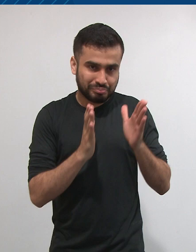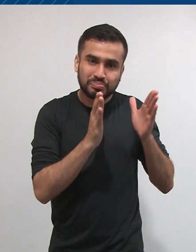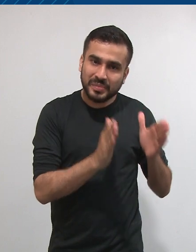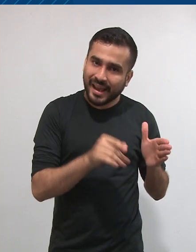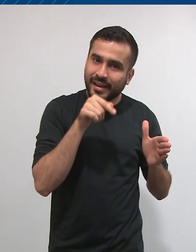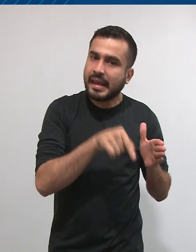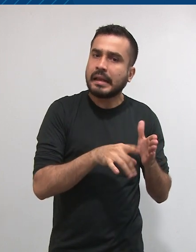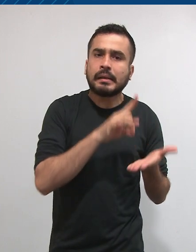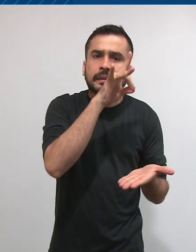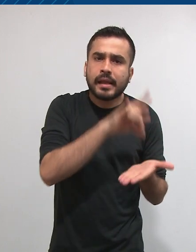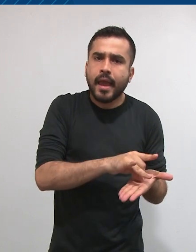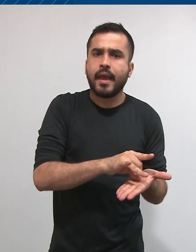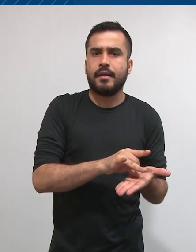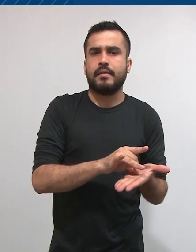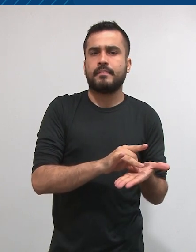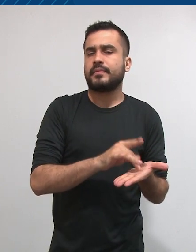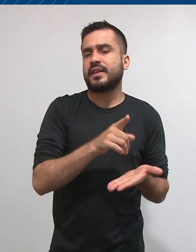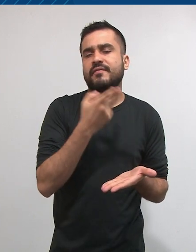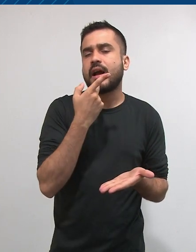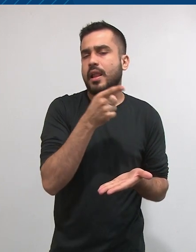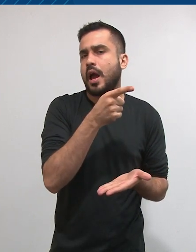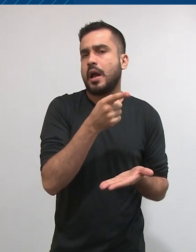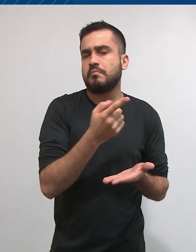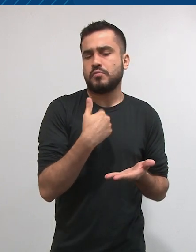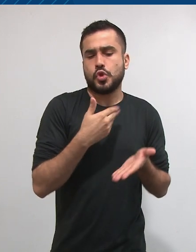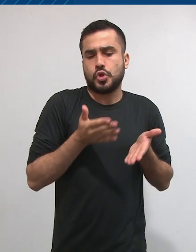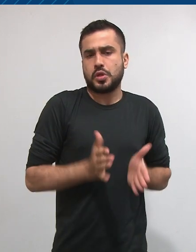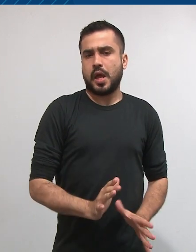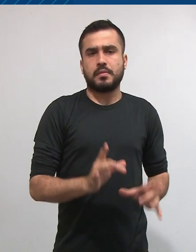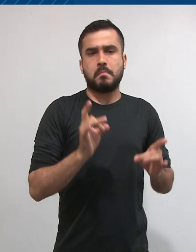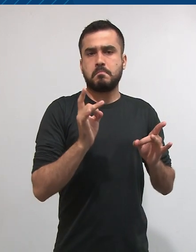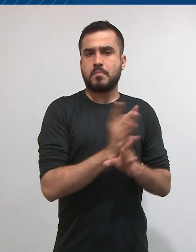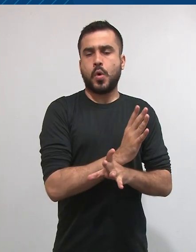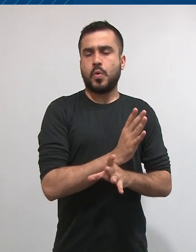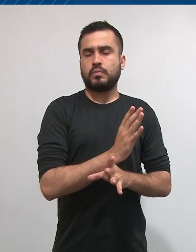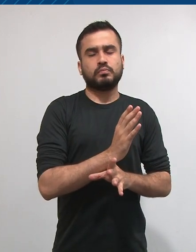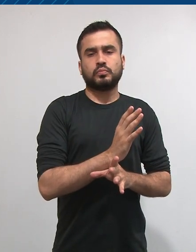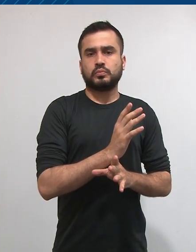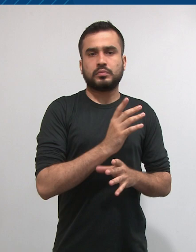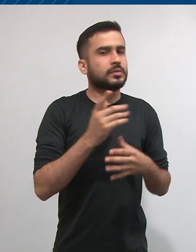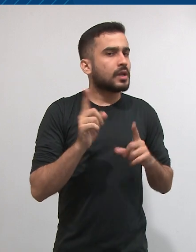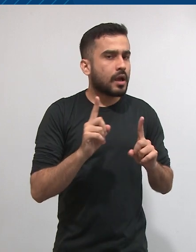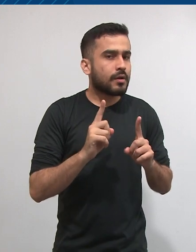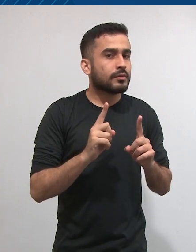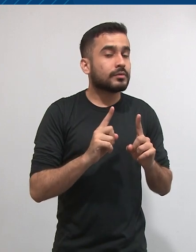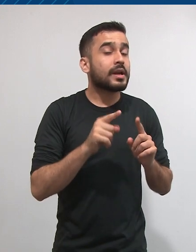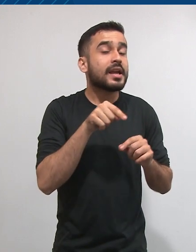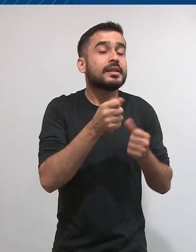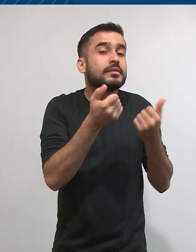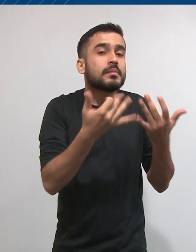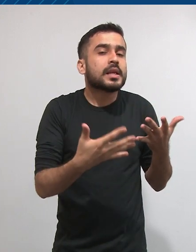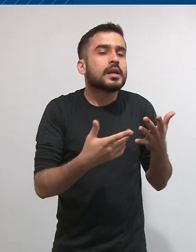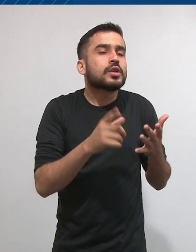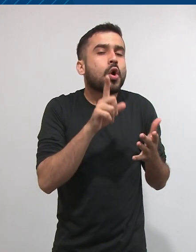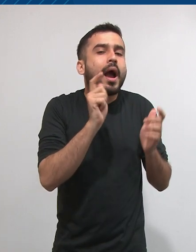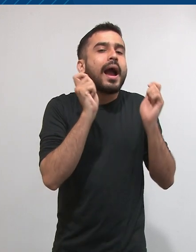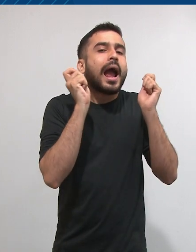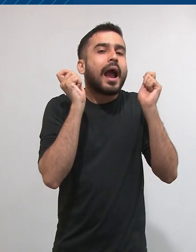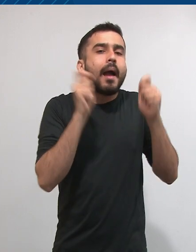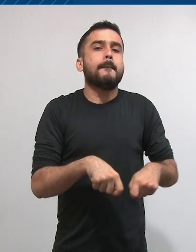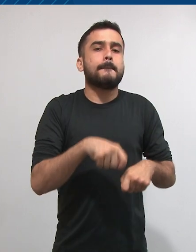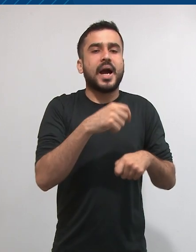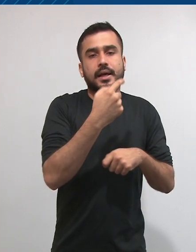realista, ele vai dizer que as ideias não nascem com a gente. Inato, ou seja, nasce com a gente apenas a predisposição. Essa predisposição